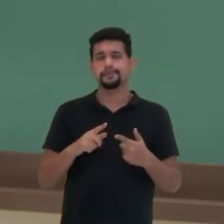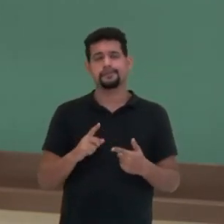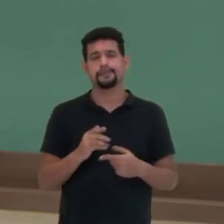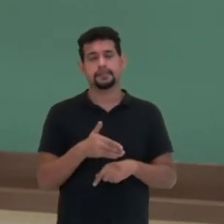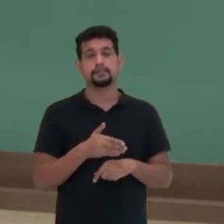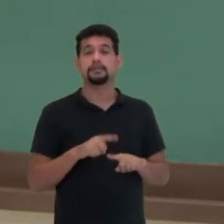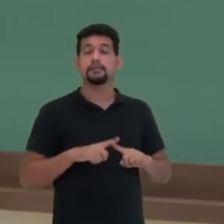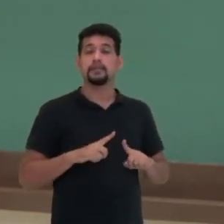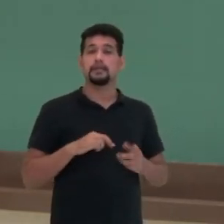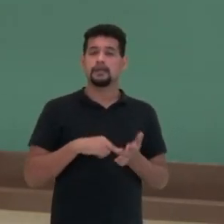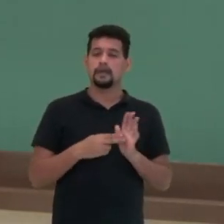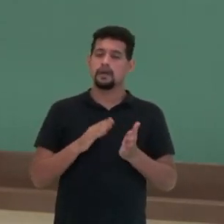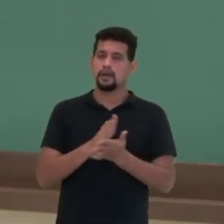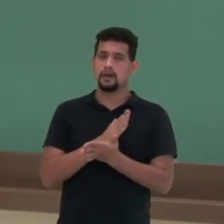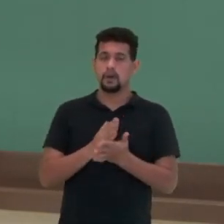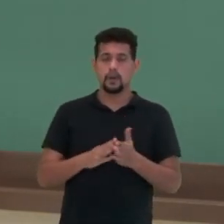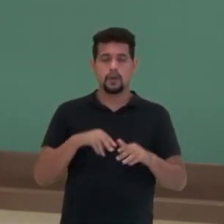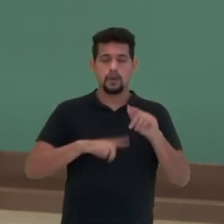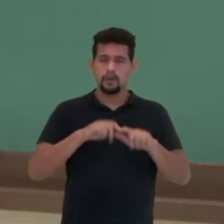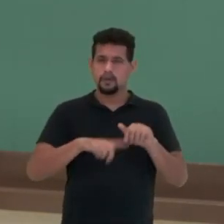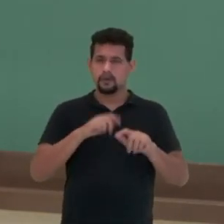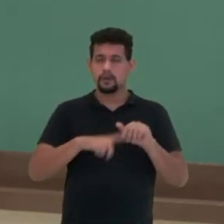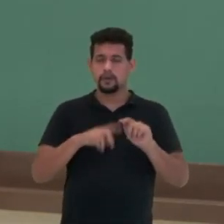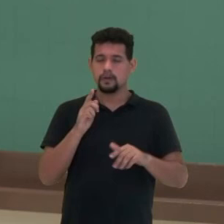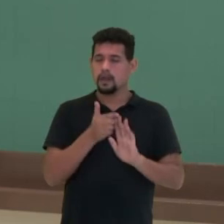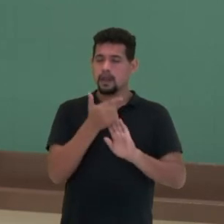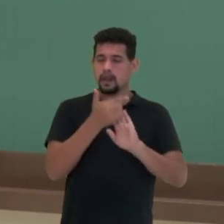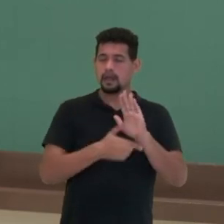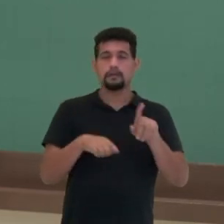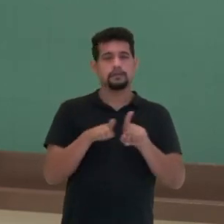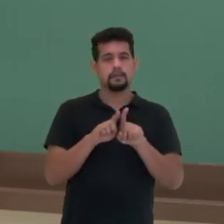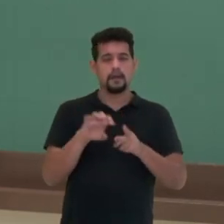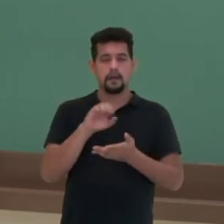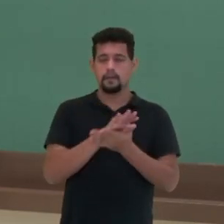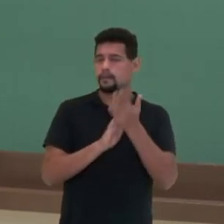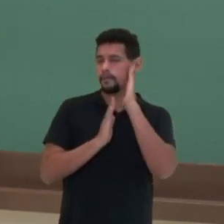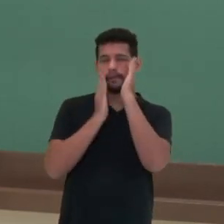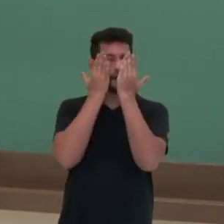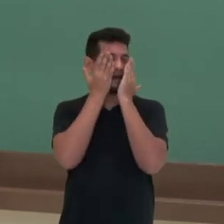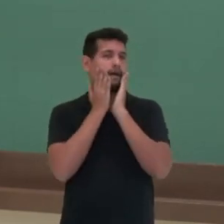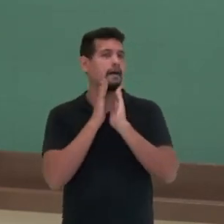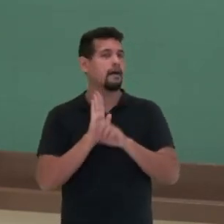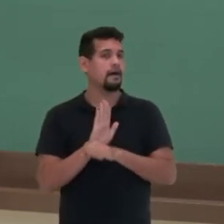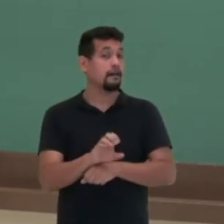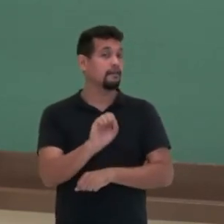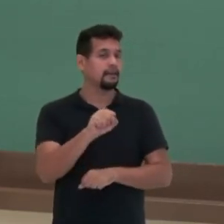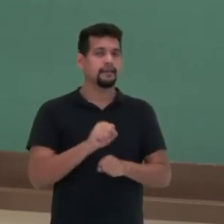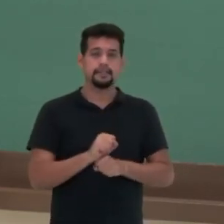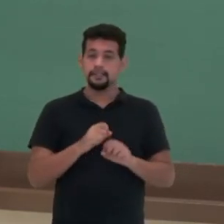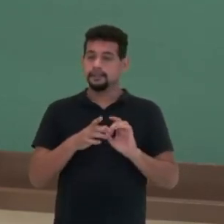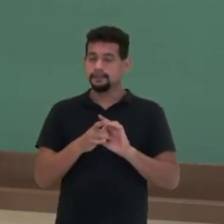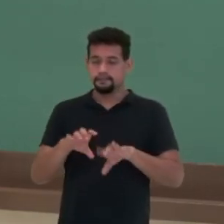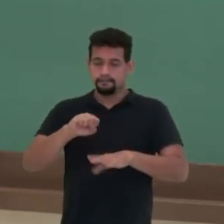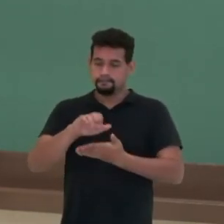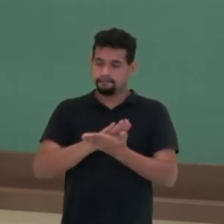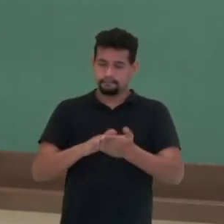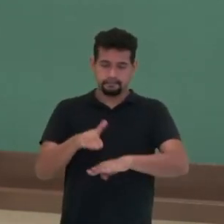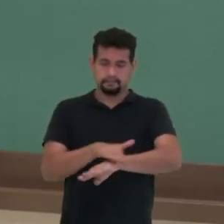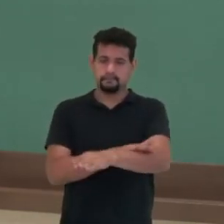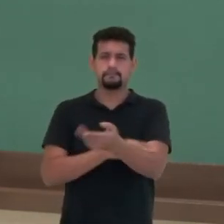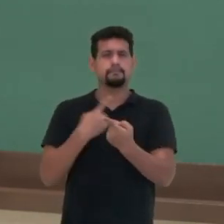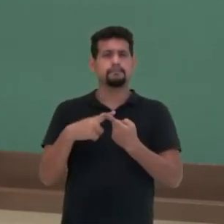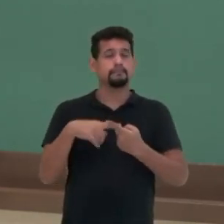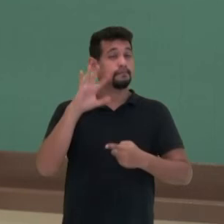invasivo. Então os produtos de higiene, né, os produtos de beleza, eles ajudam sim, eles mantêm a pele hidratada, porque a gente